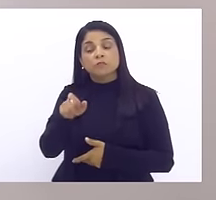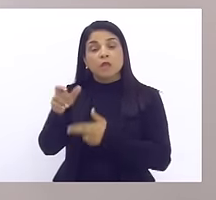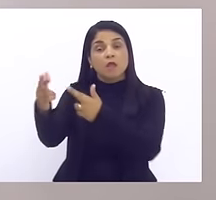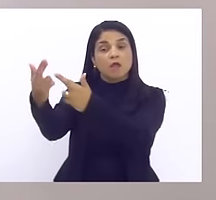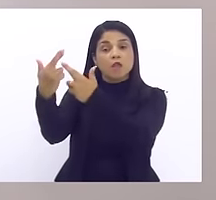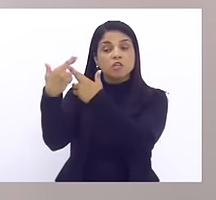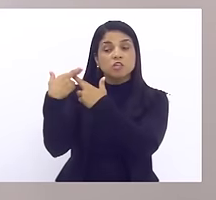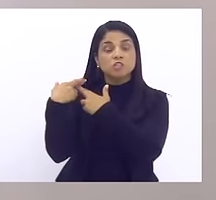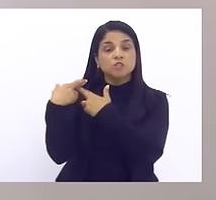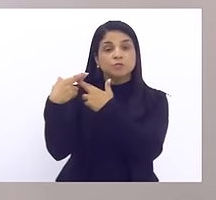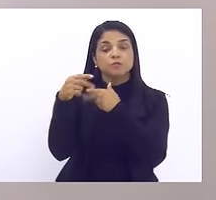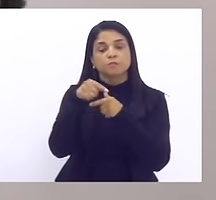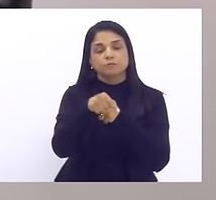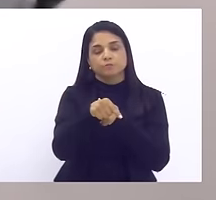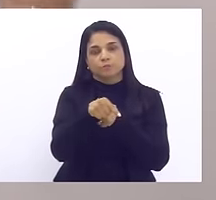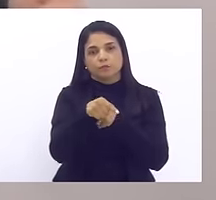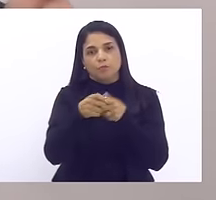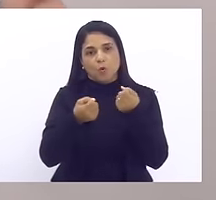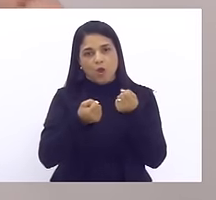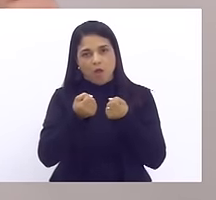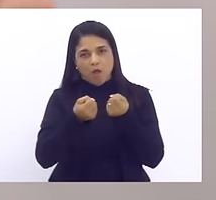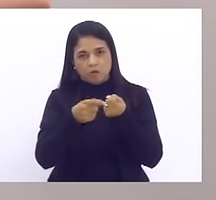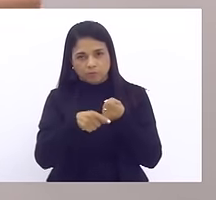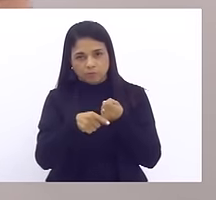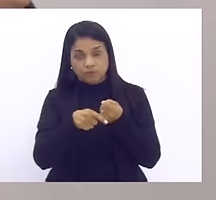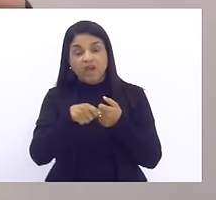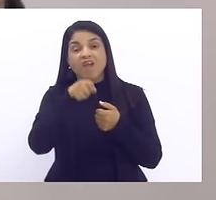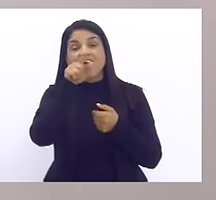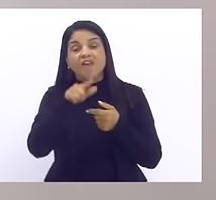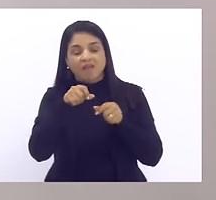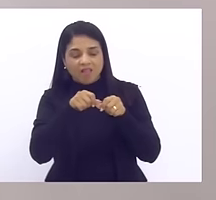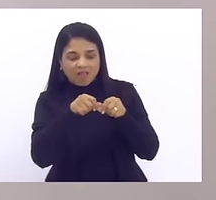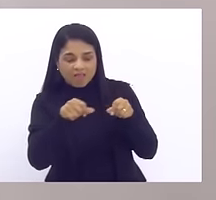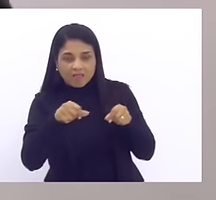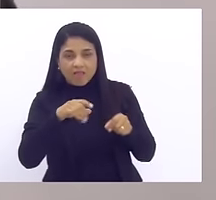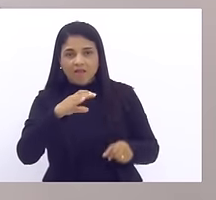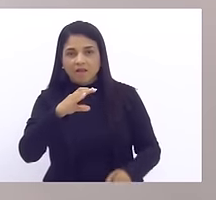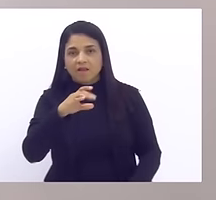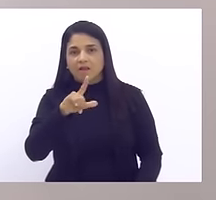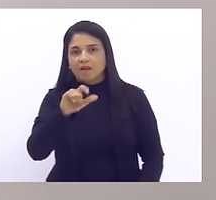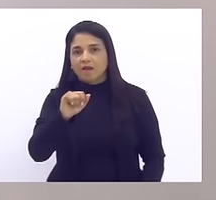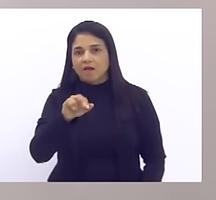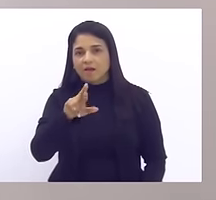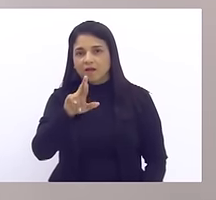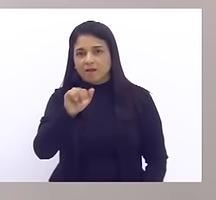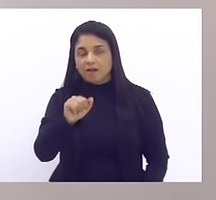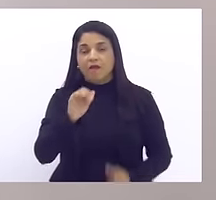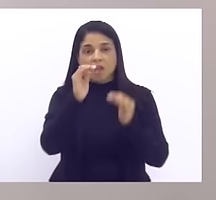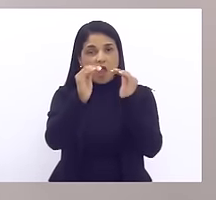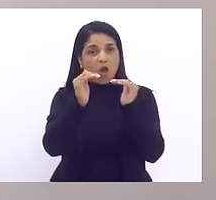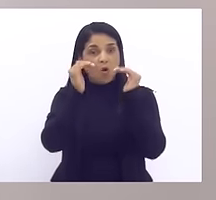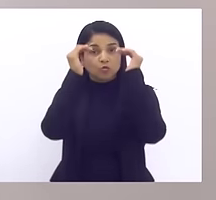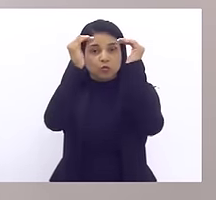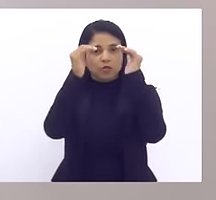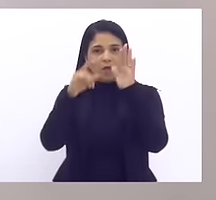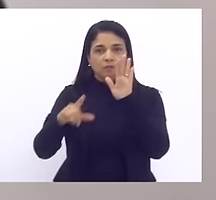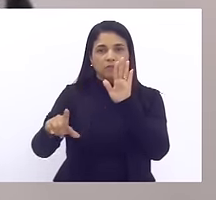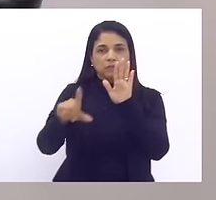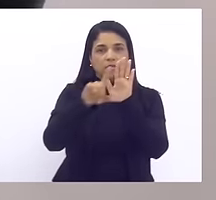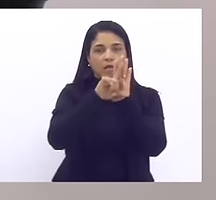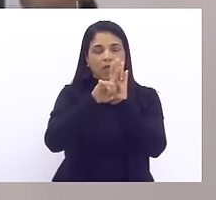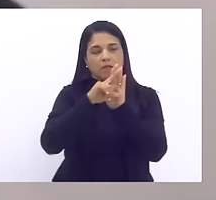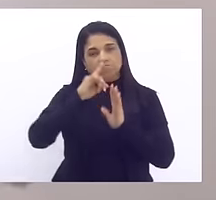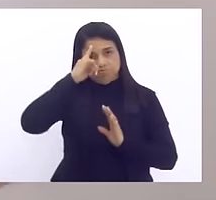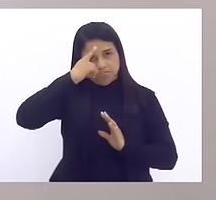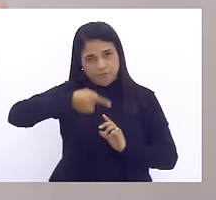bem Só quem pode lacrar é autoridade estabelecida por lei Só